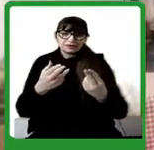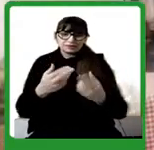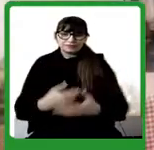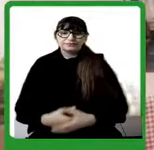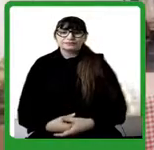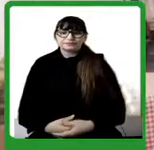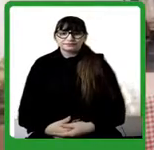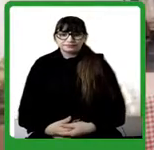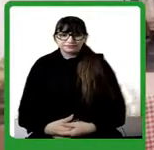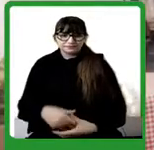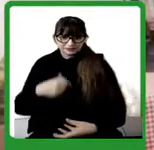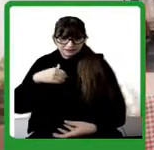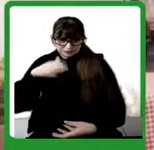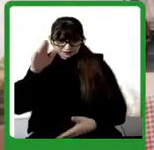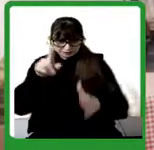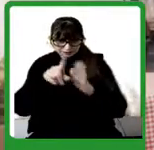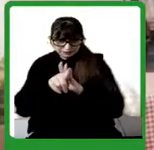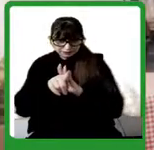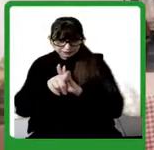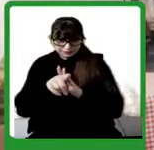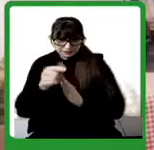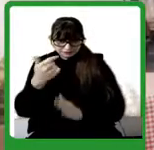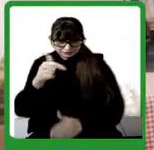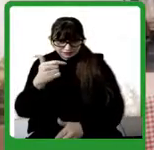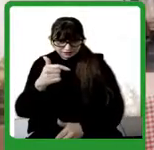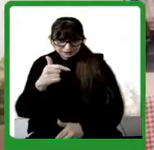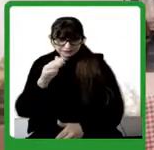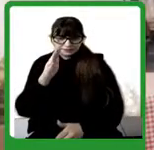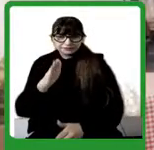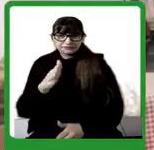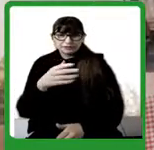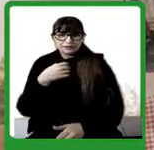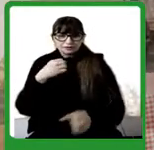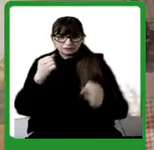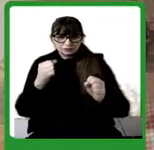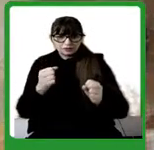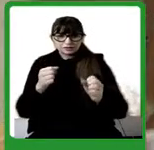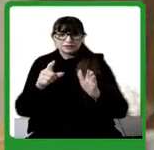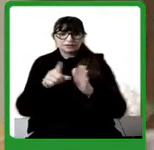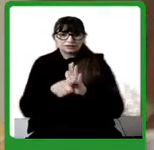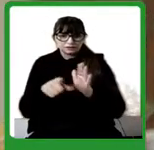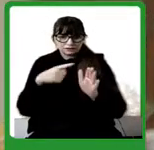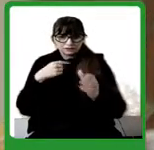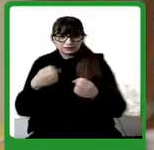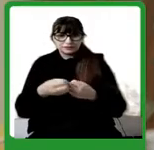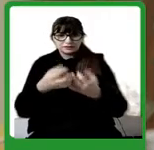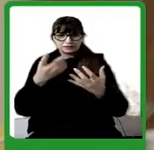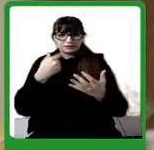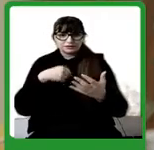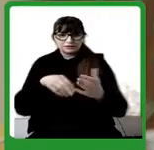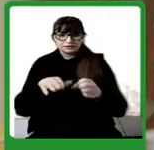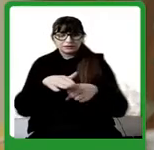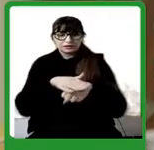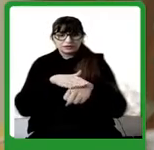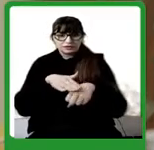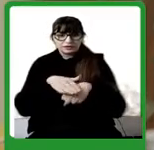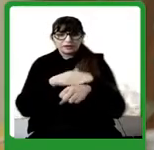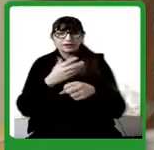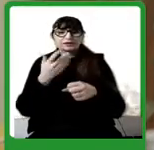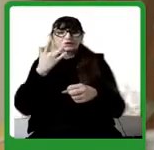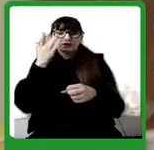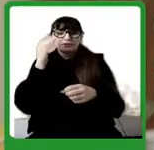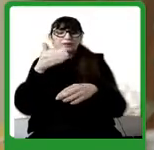Tem mais pergunta? Não? Então comenta aí, tem alguma pergunta pra fazer pra nós? Manda aí que nós vamos responder e vamos conversar. Quem tá participando com nós